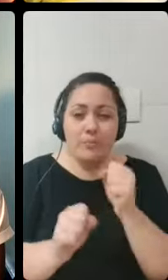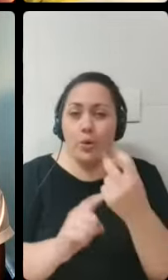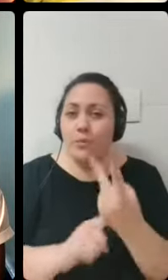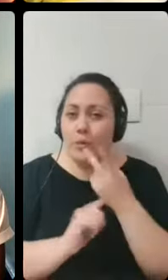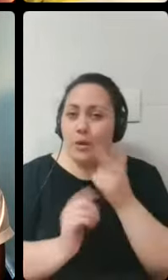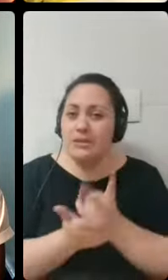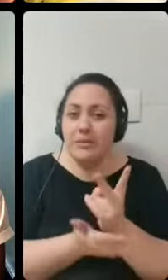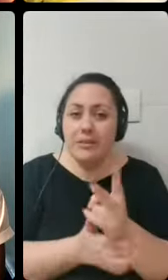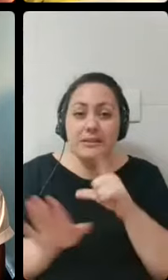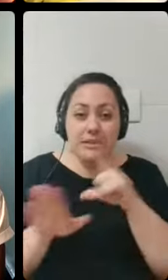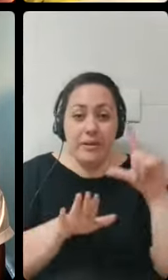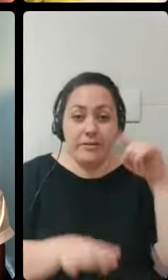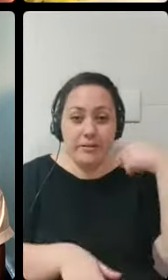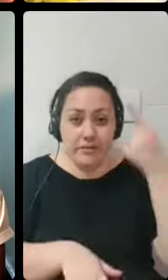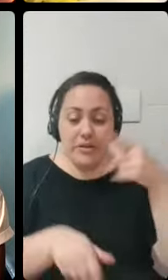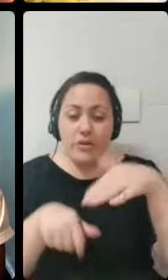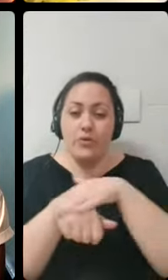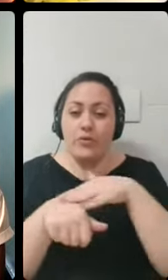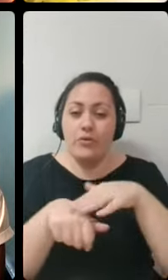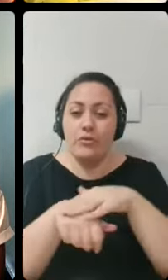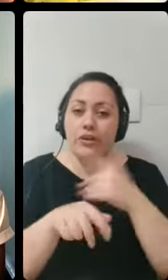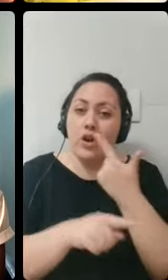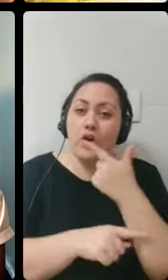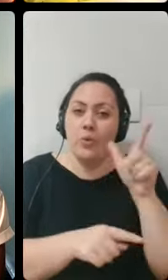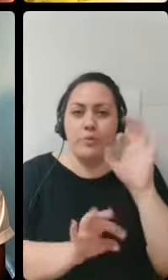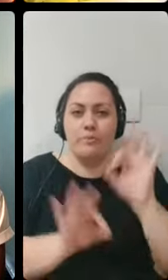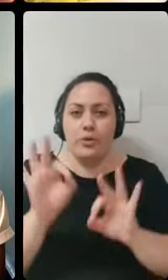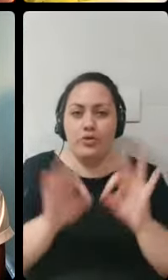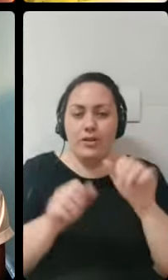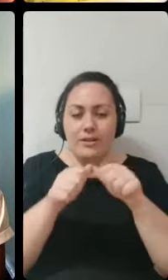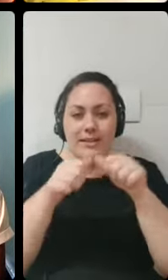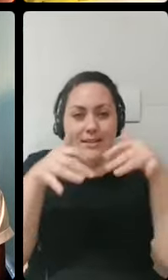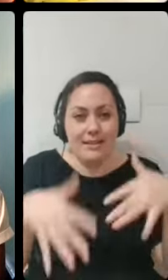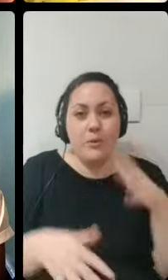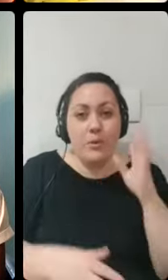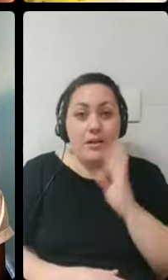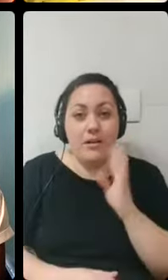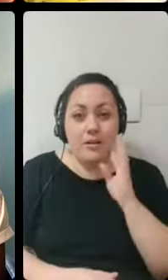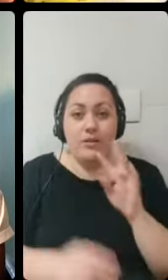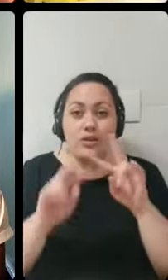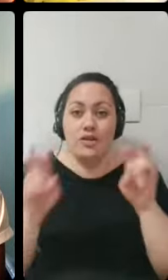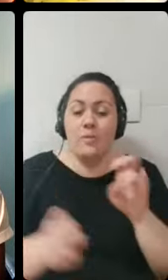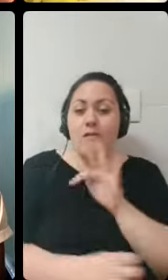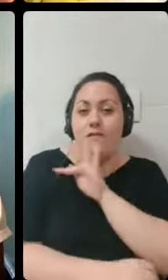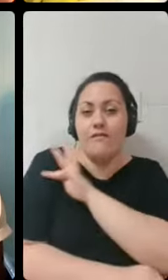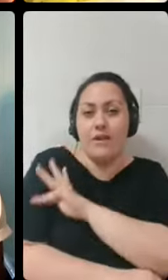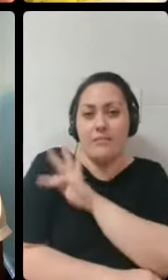gente vai conversar de um outro projeto de extensão muito legal também, que é a farmácia caseira.